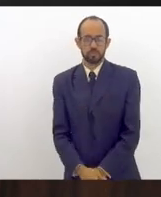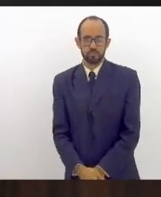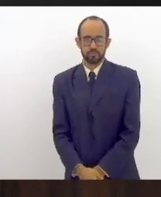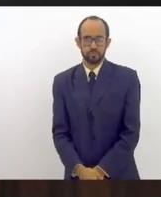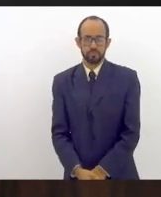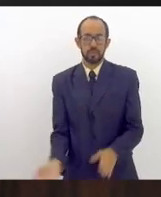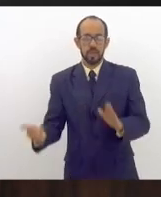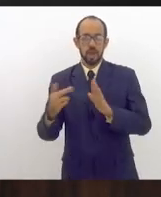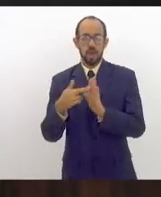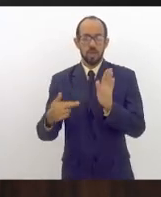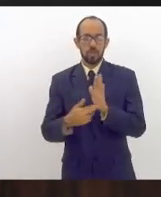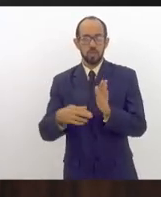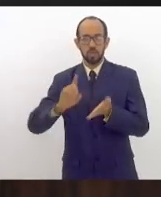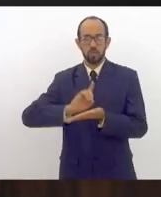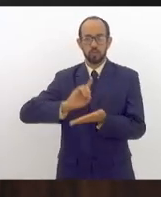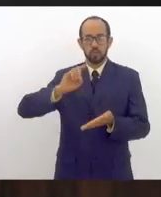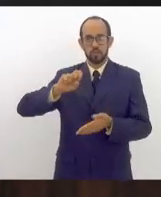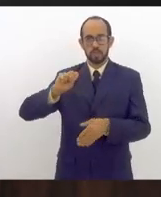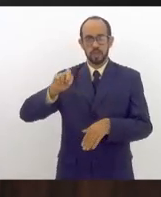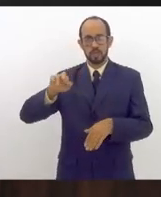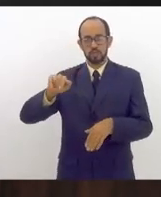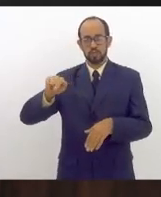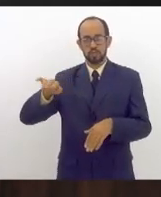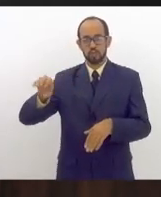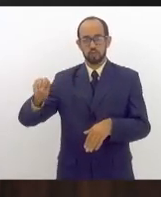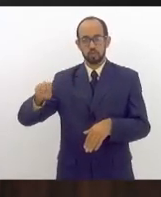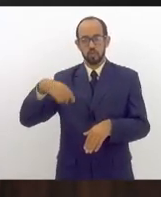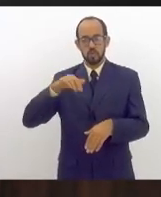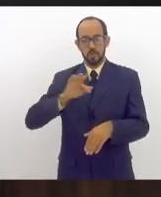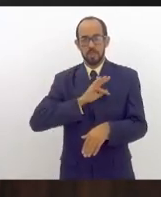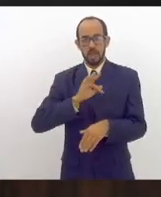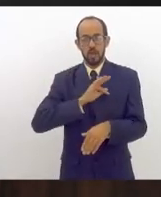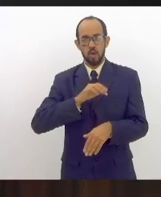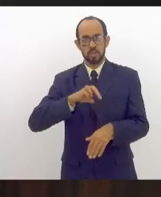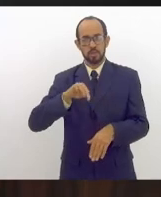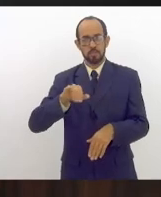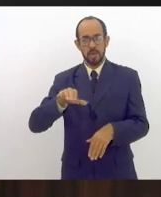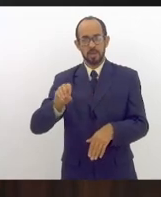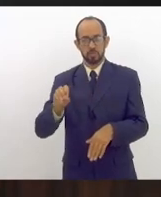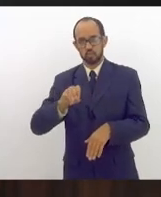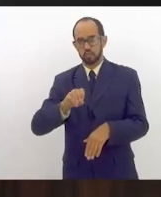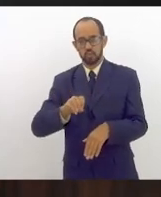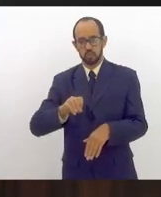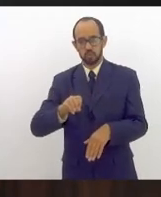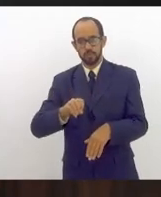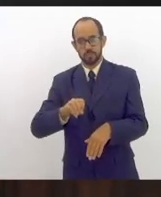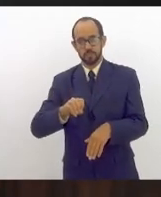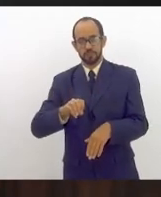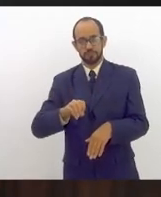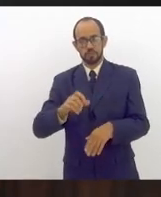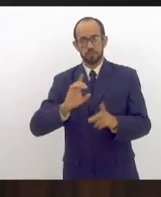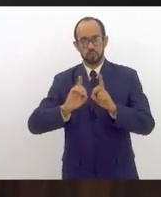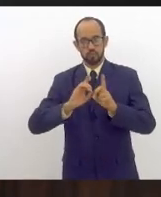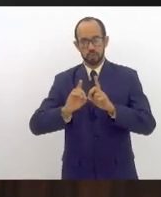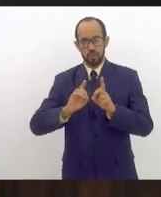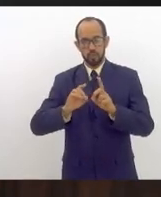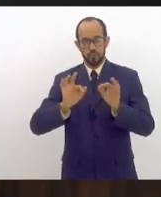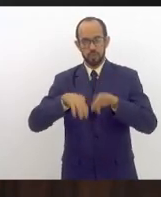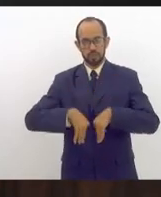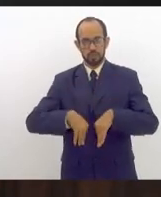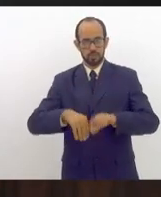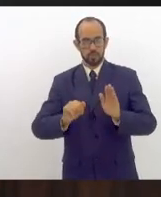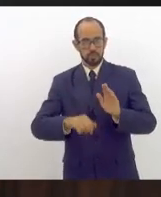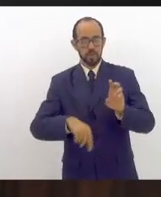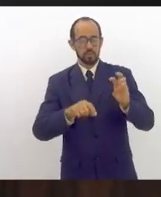Relatores, deputados, doutor Serginho, Fábio Silva, Marta Rocha e Márcio Canella. Em discussão, não havendo quem queira discutir, encerrada a discussão, o presente proposta